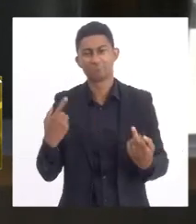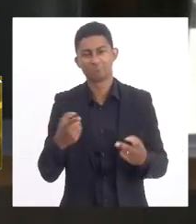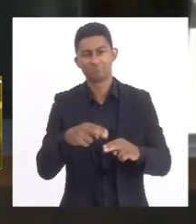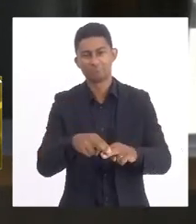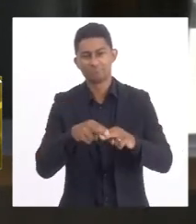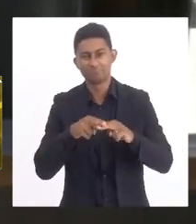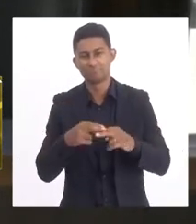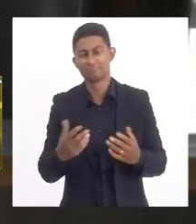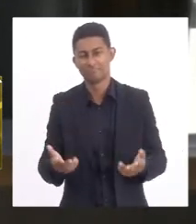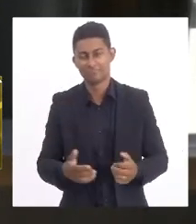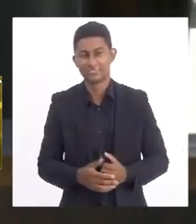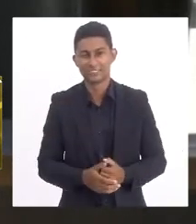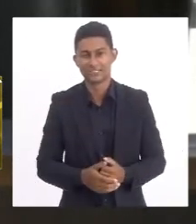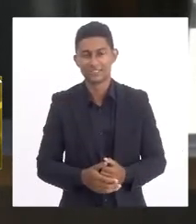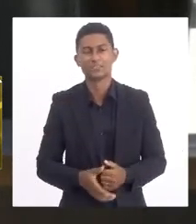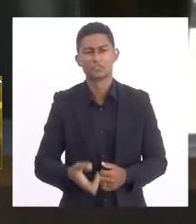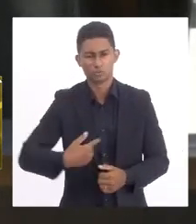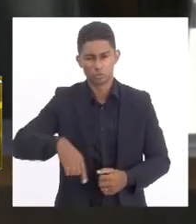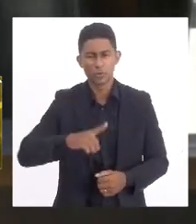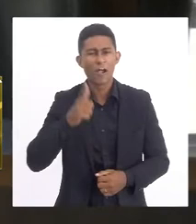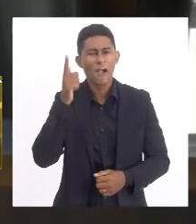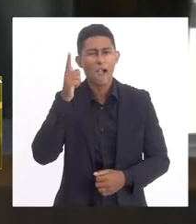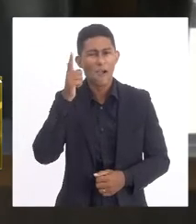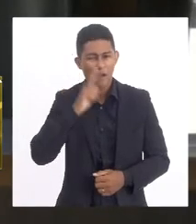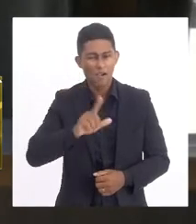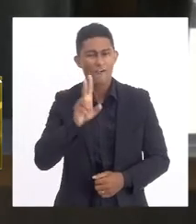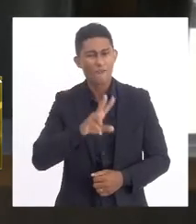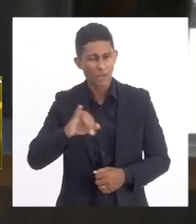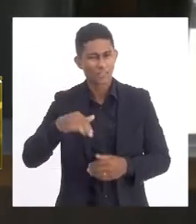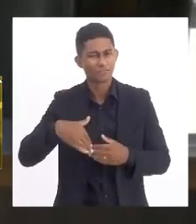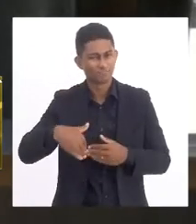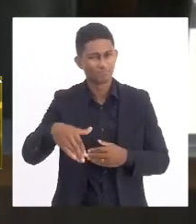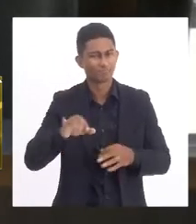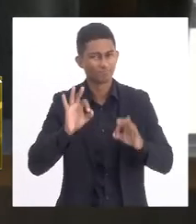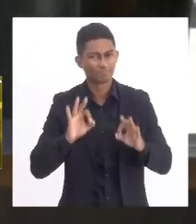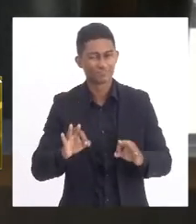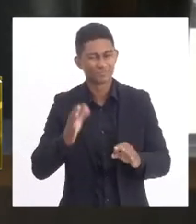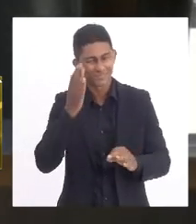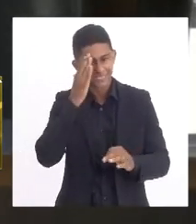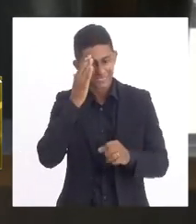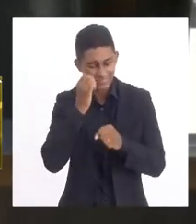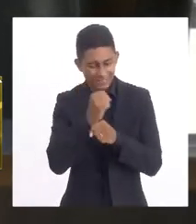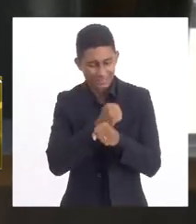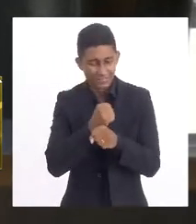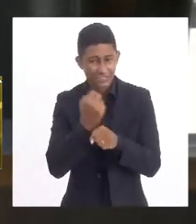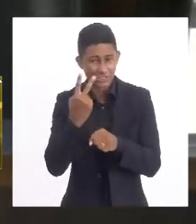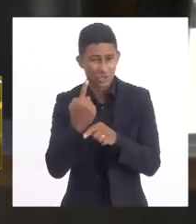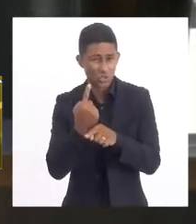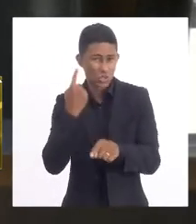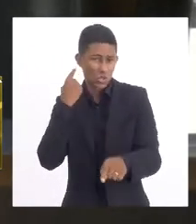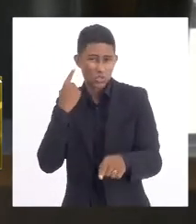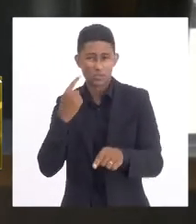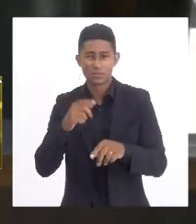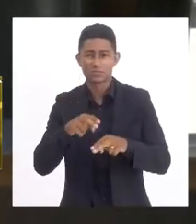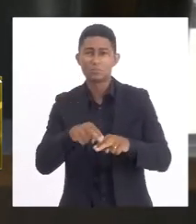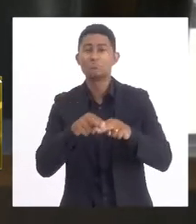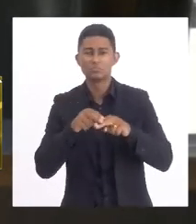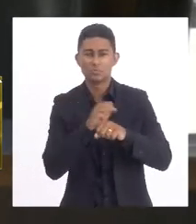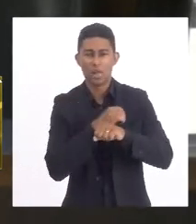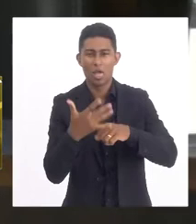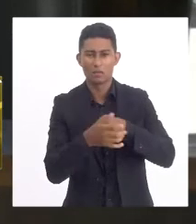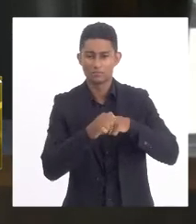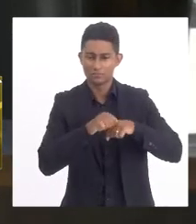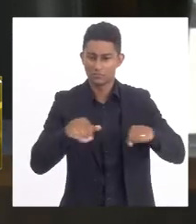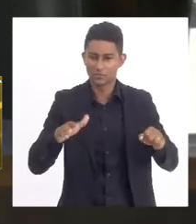por isso temos plena certeza que vamos Superar as dificuldades impostas nos últimos dois anos de pandemia Como já está